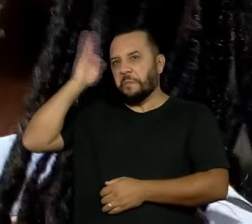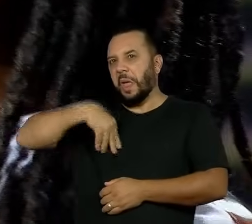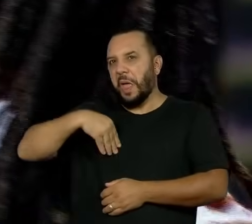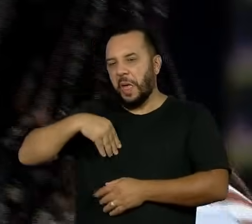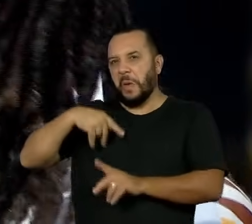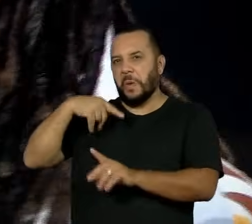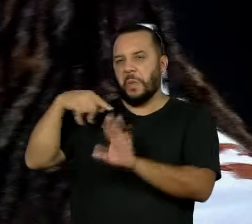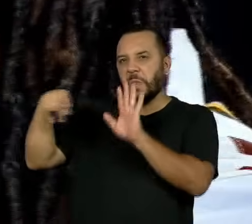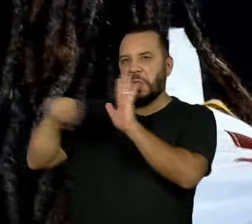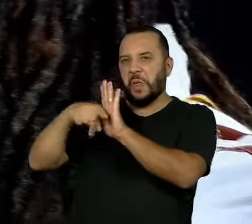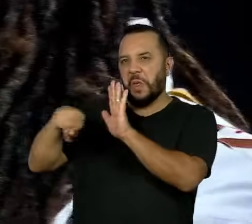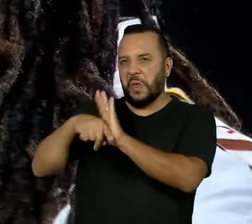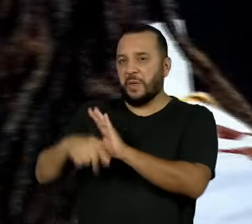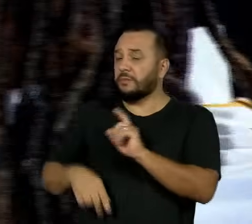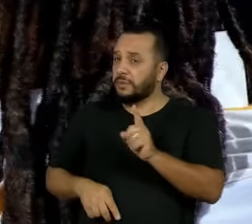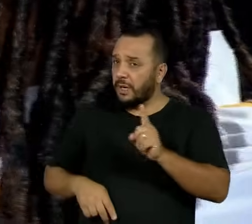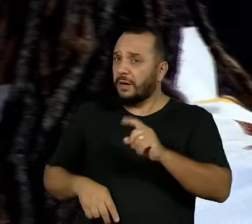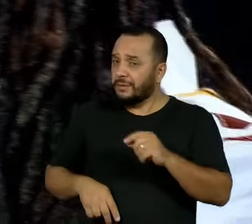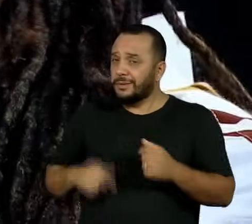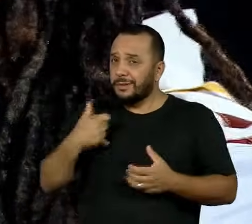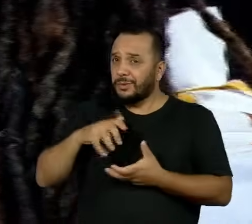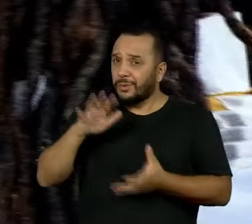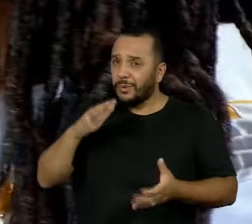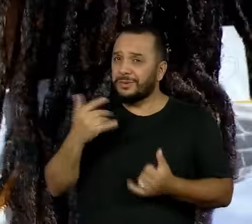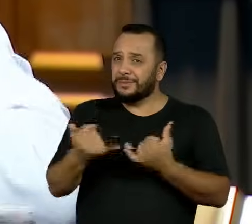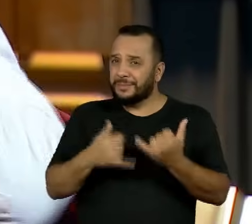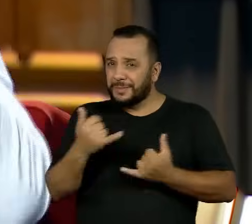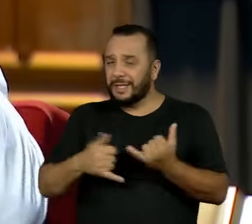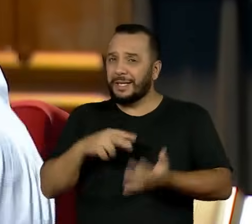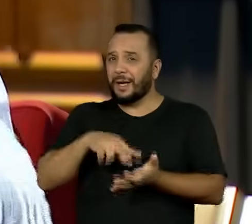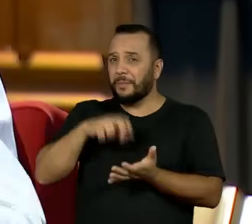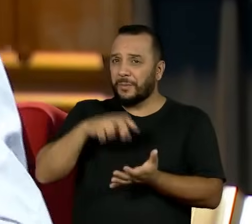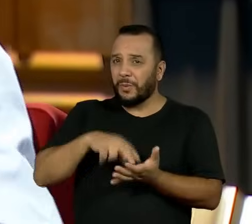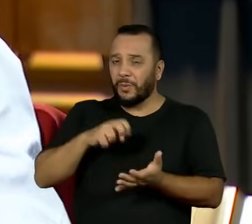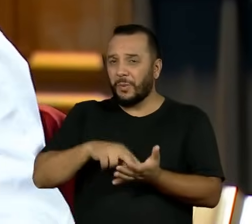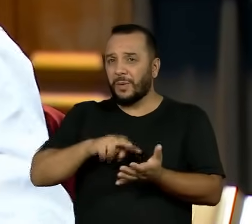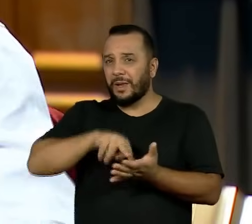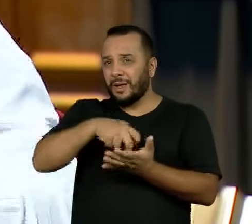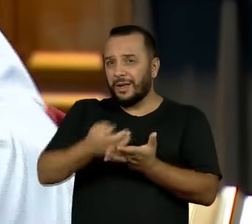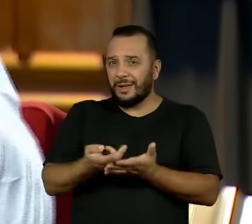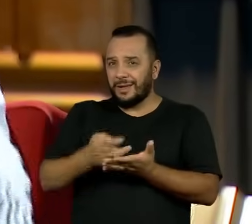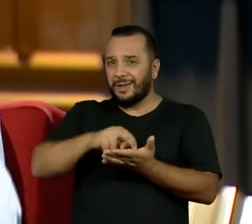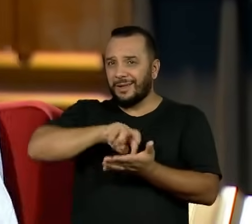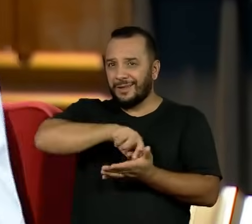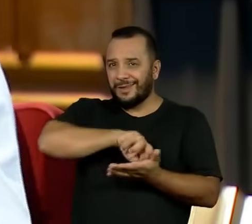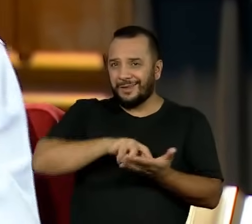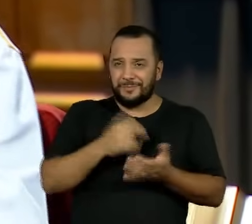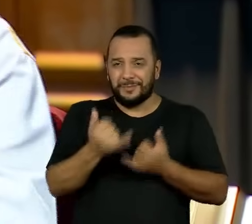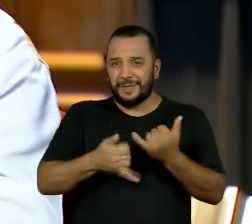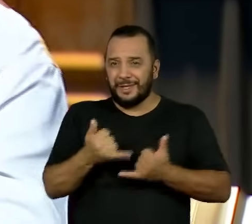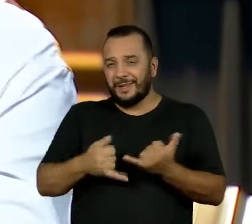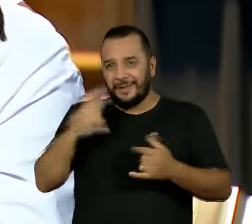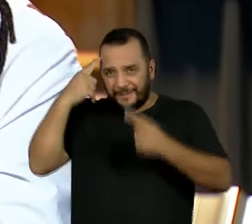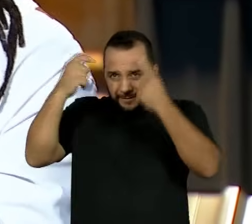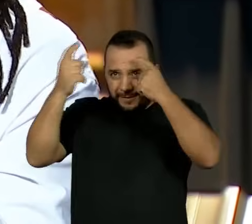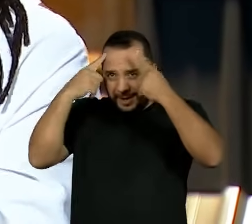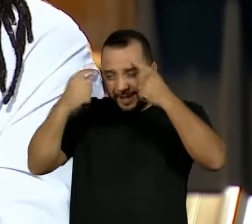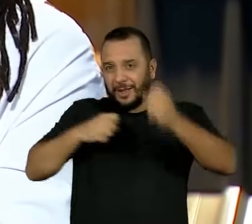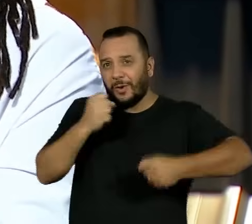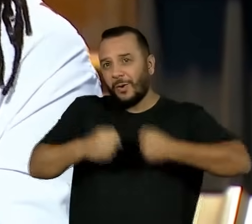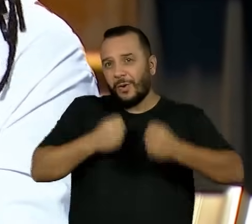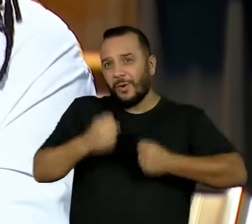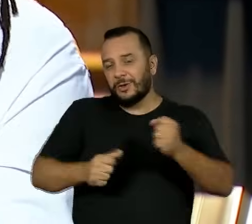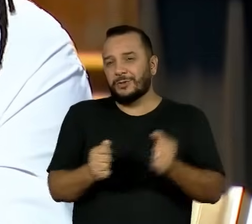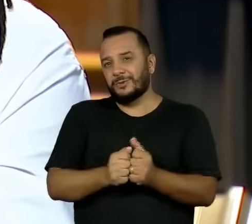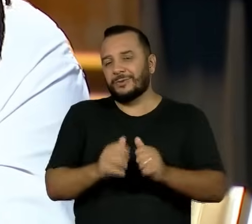Essa pessoa que brinca, que pula, que dá cambalhota, que inventa coisas, que corre com a criança, né? Como